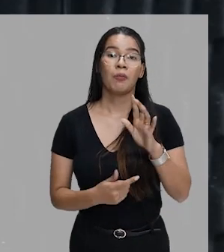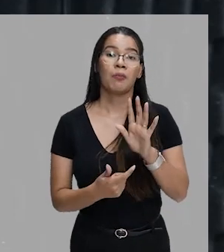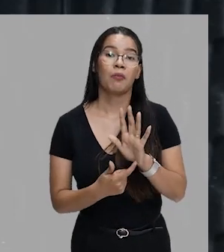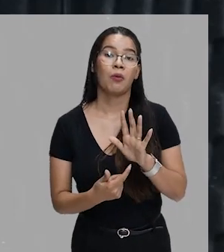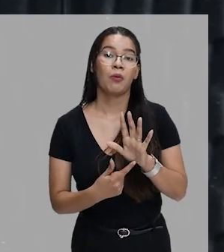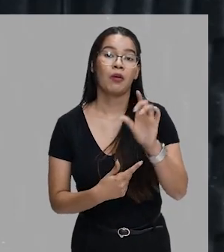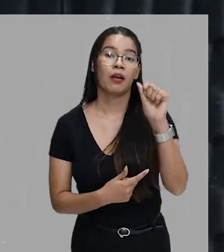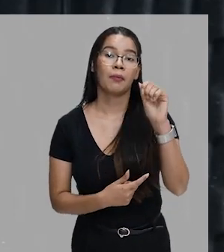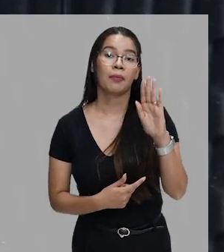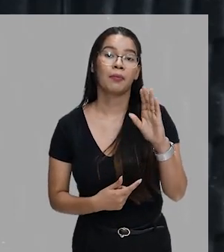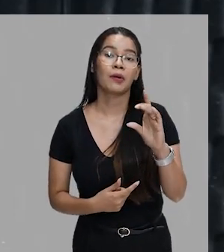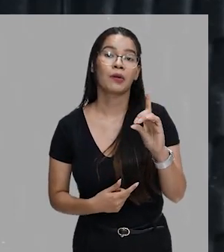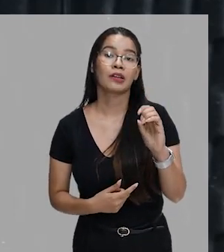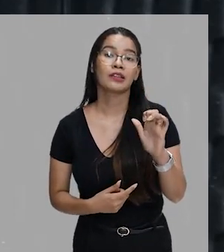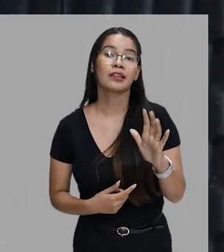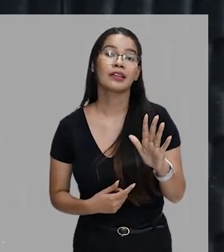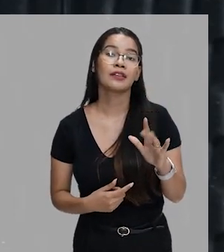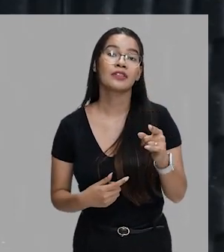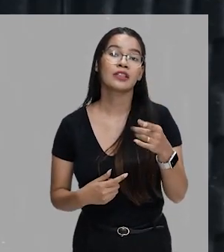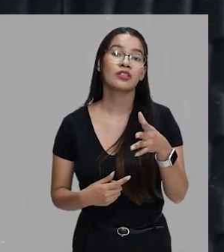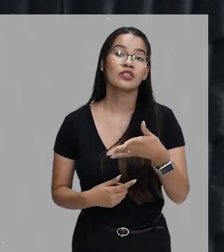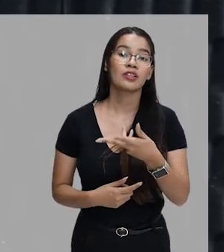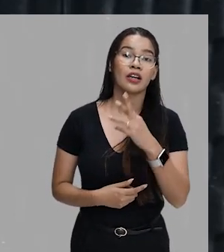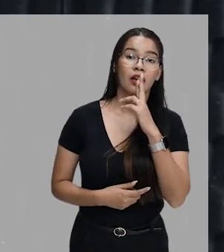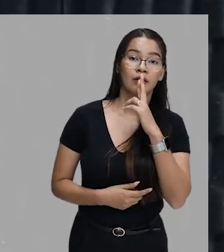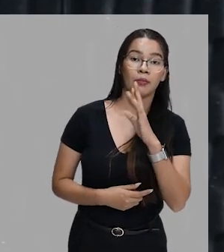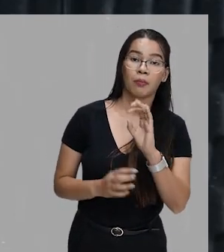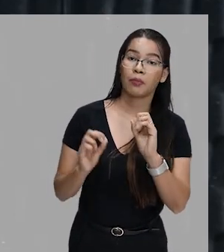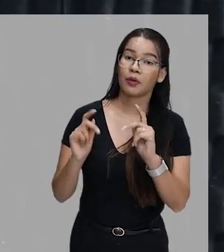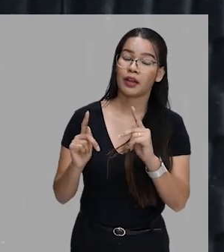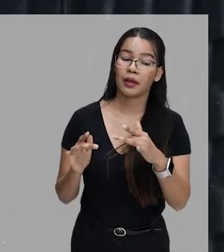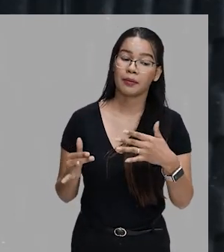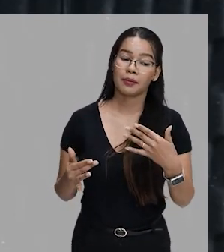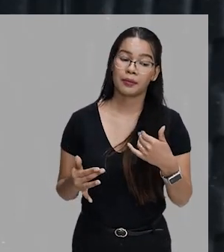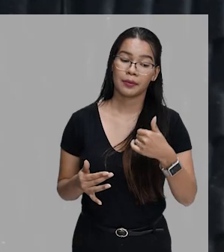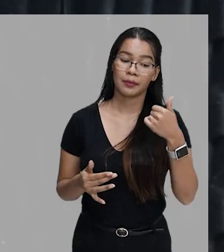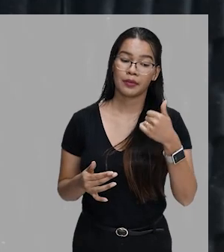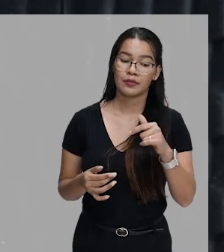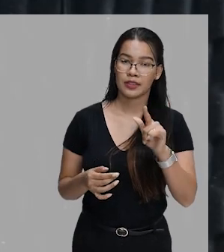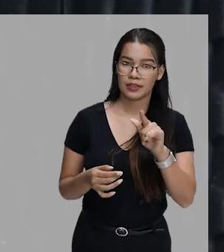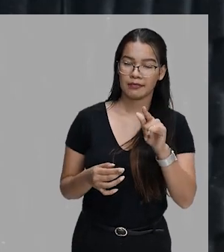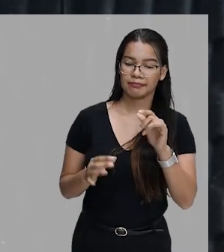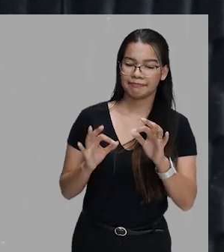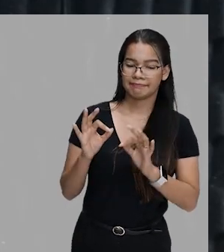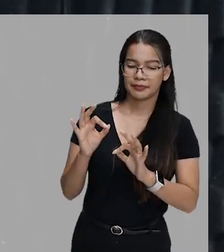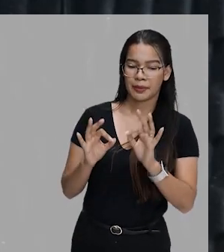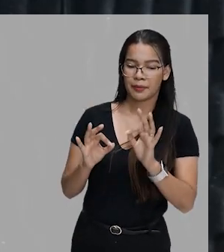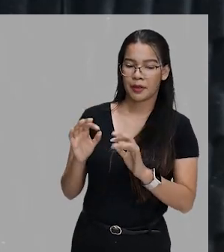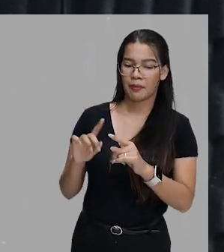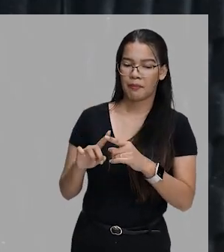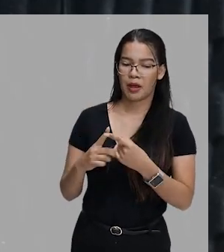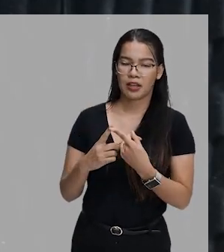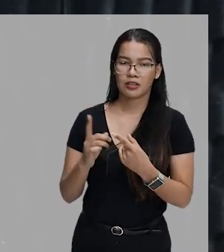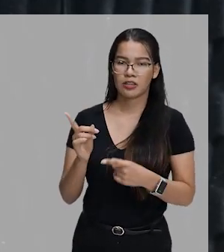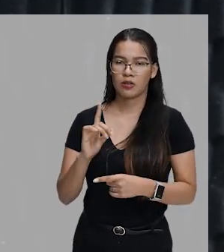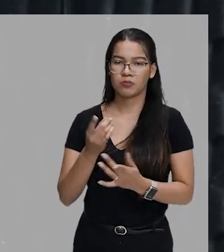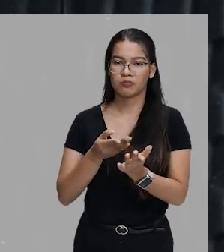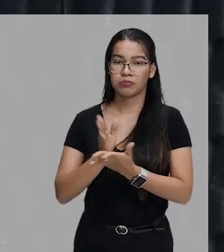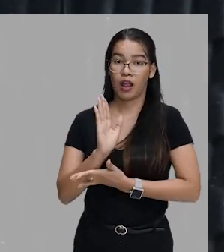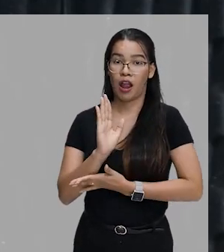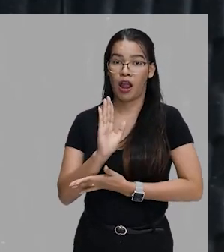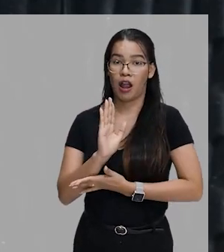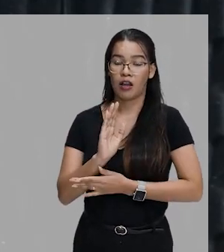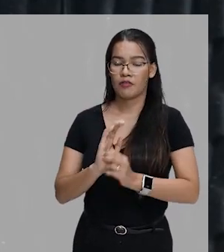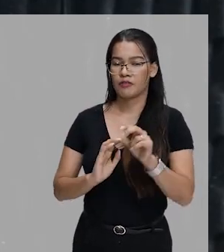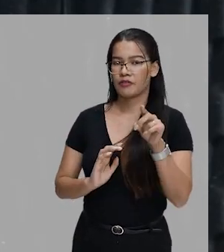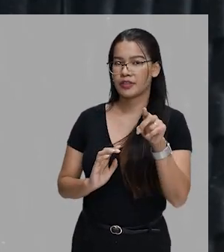já vai preenchendo, tá bom? A primeira diz assim, ó, você prepara, mas não dispara. Você repara, mas não